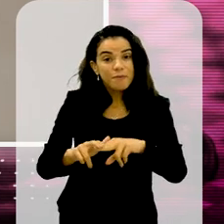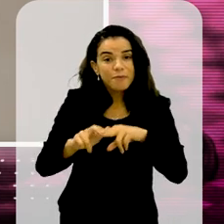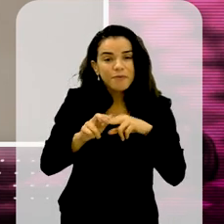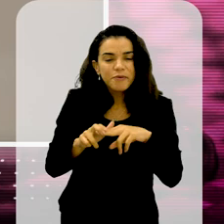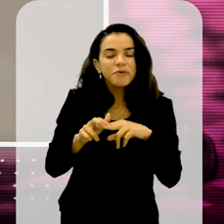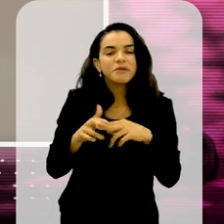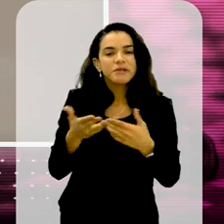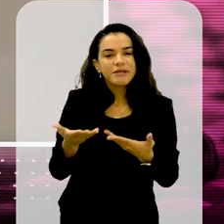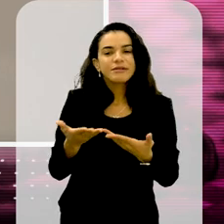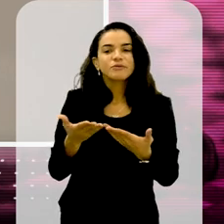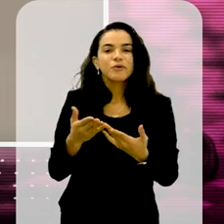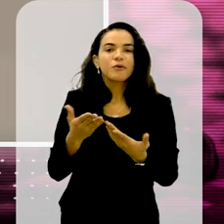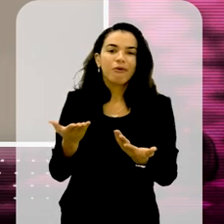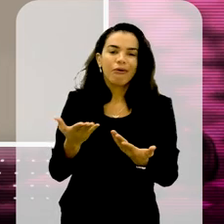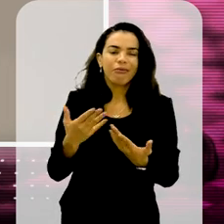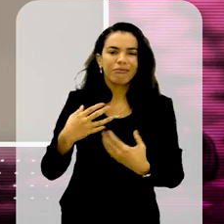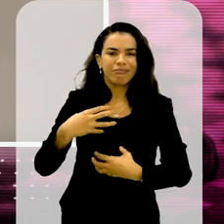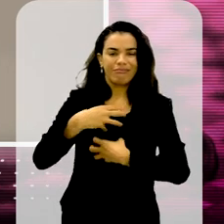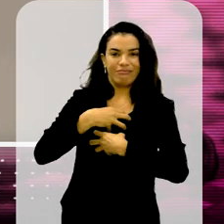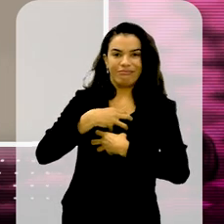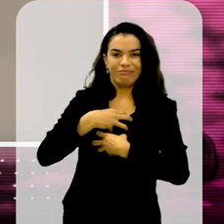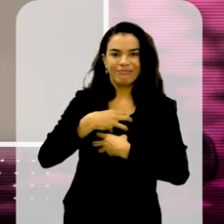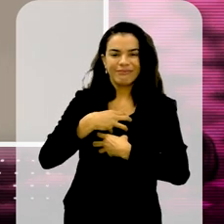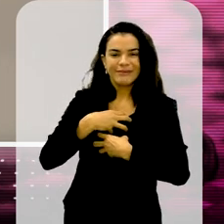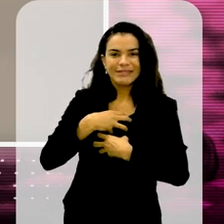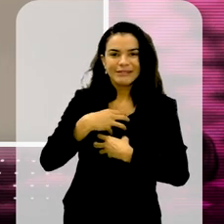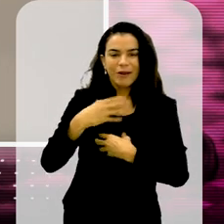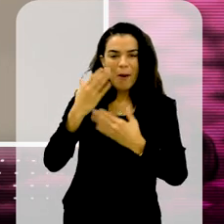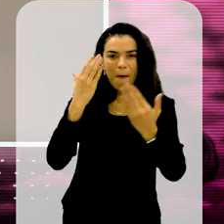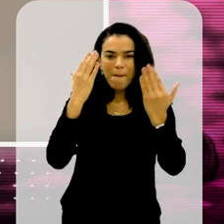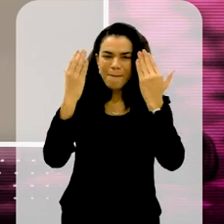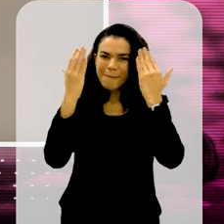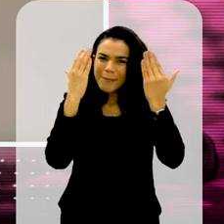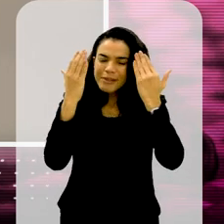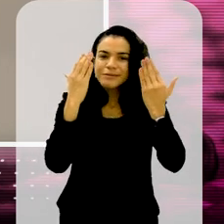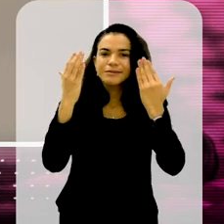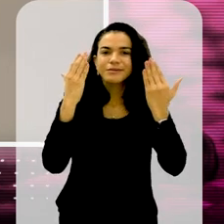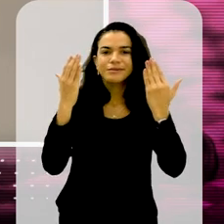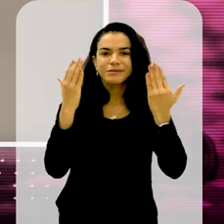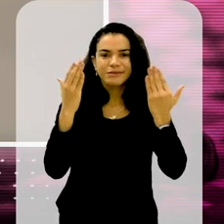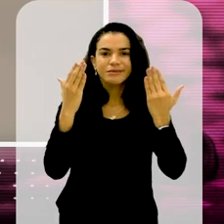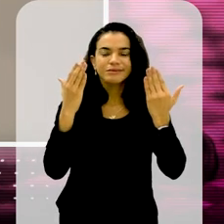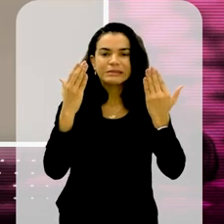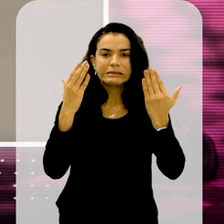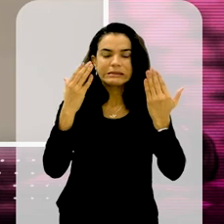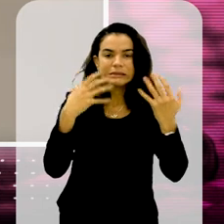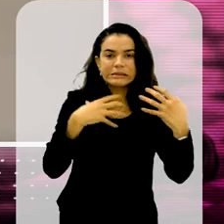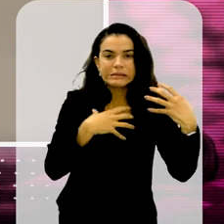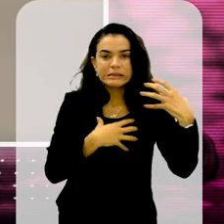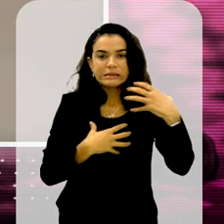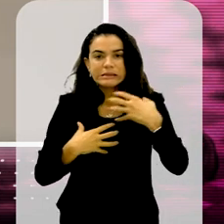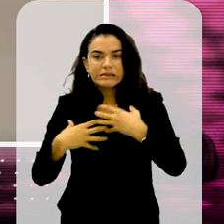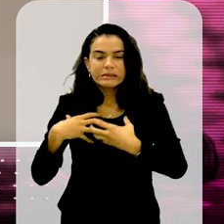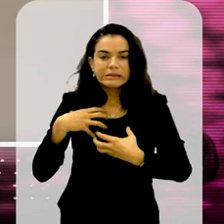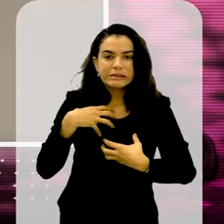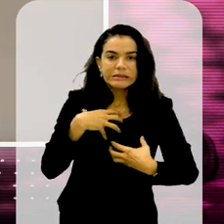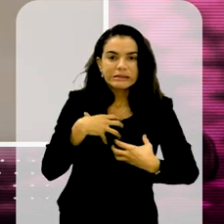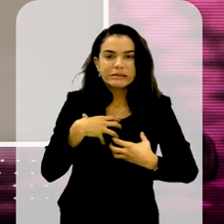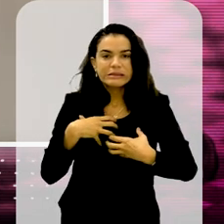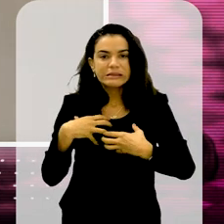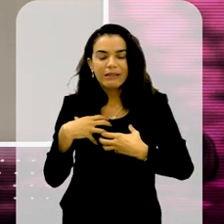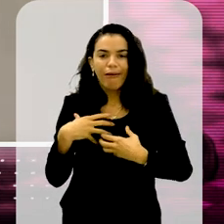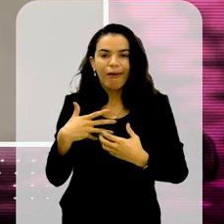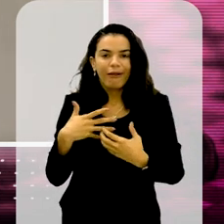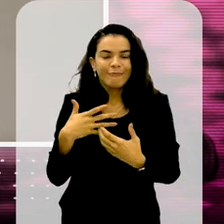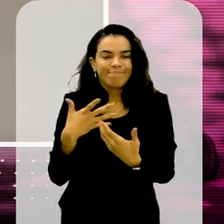isso acaba então afetando, obviamente, o psicológico dessa pessoa. Então, ela começa a se privar de